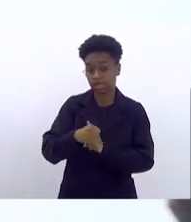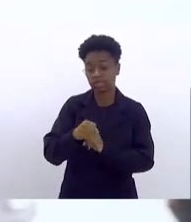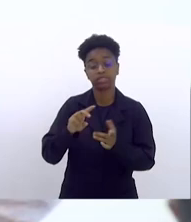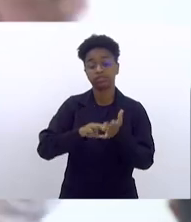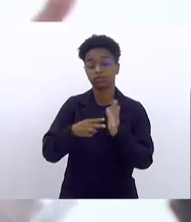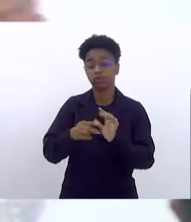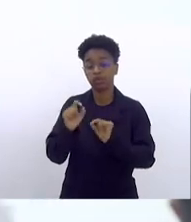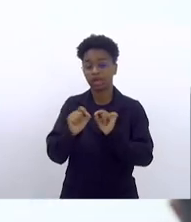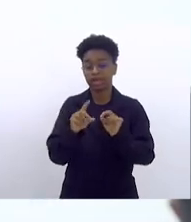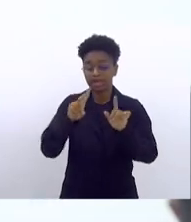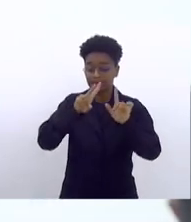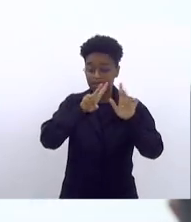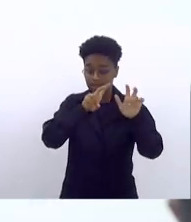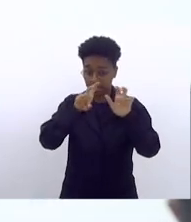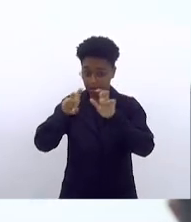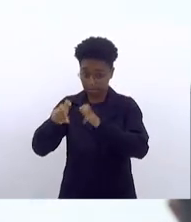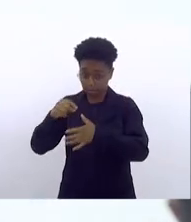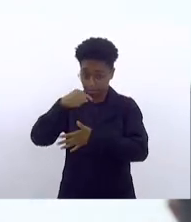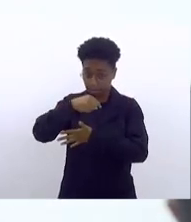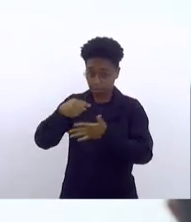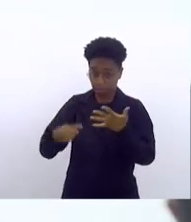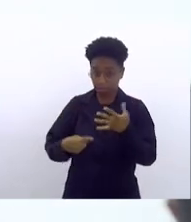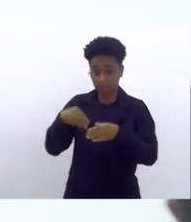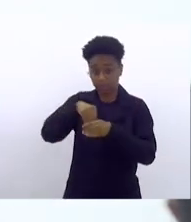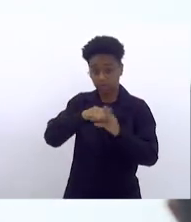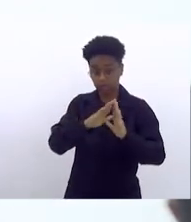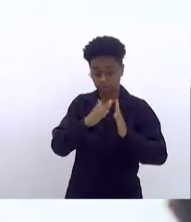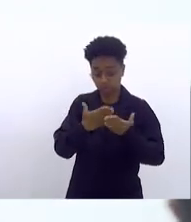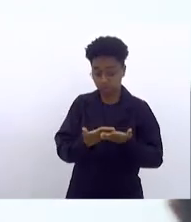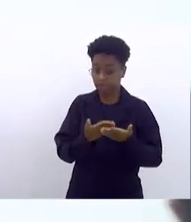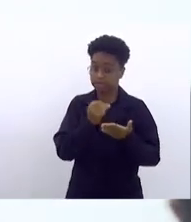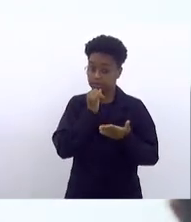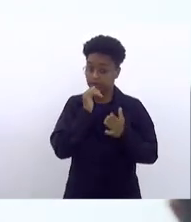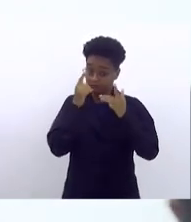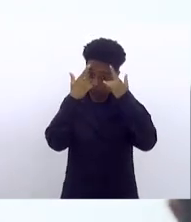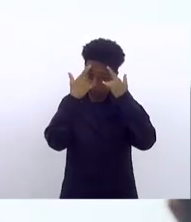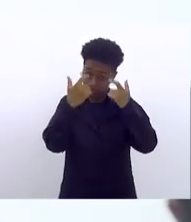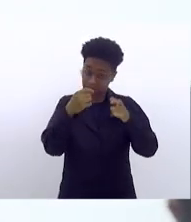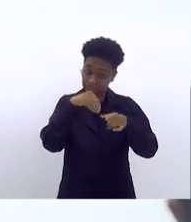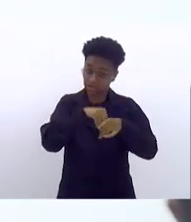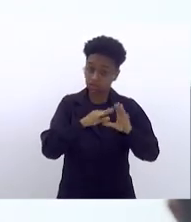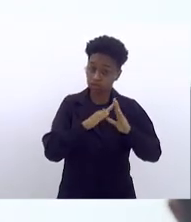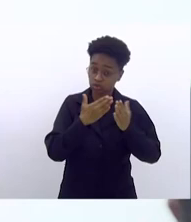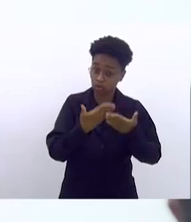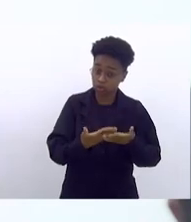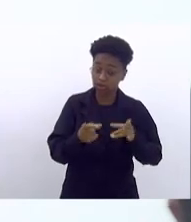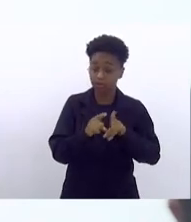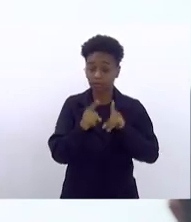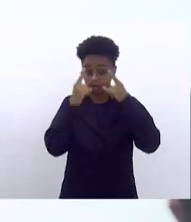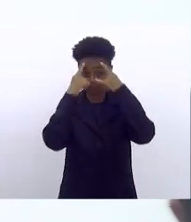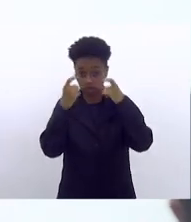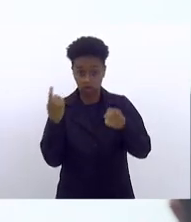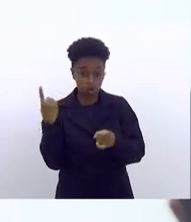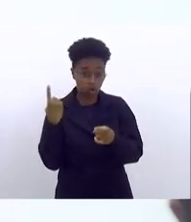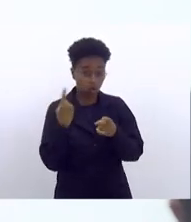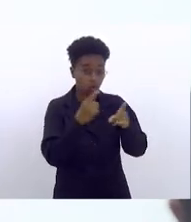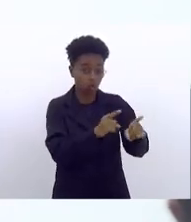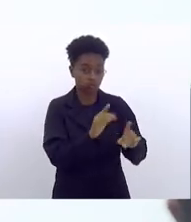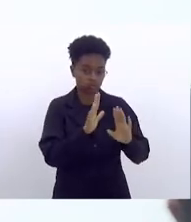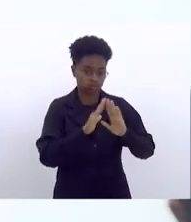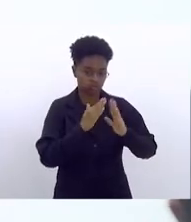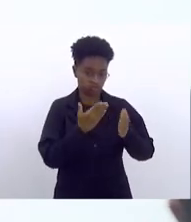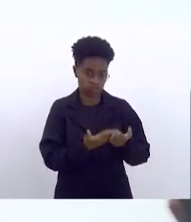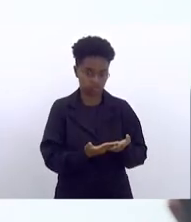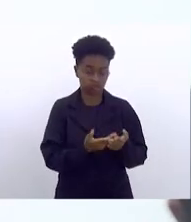escolas e o tema dessa audiência está muito bem posto que é violência na escola e violência contra a escola que aí